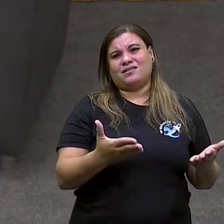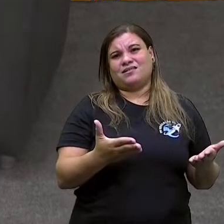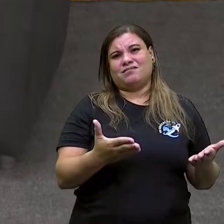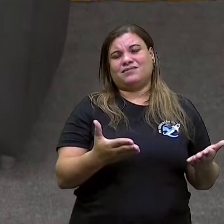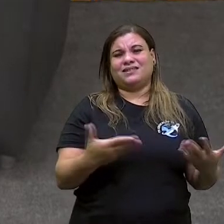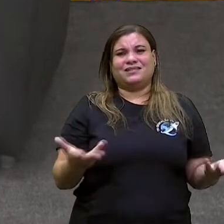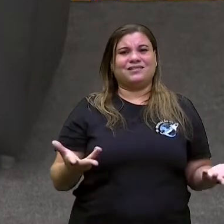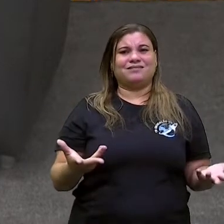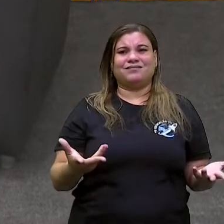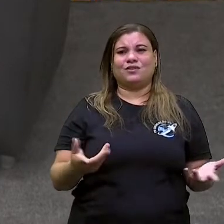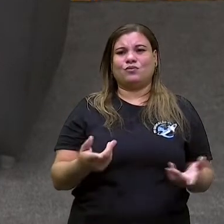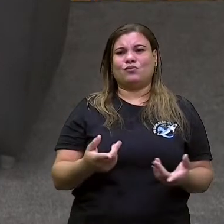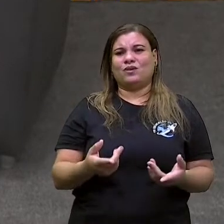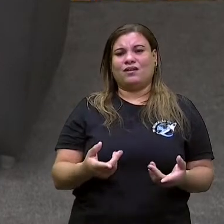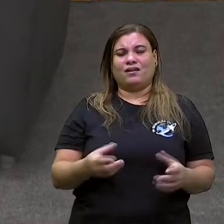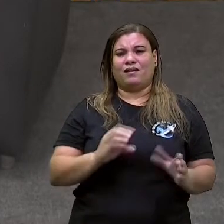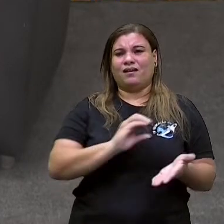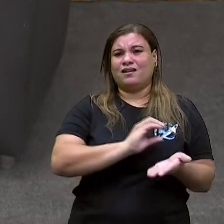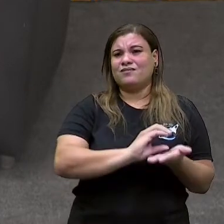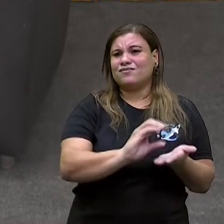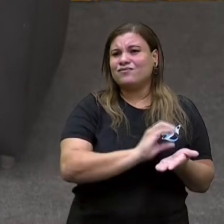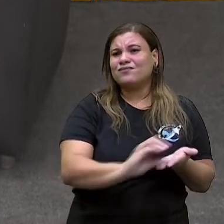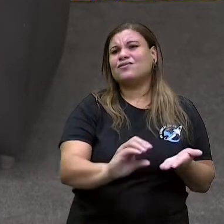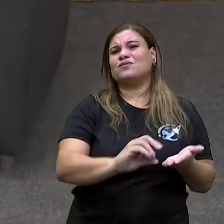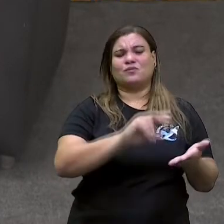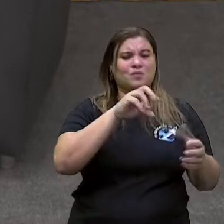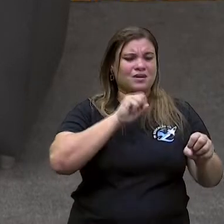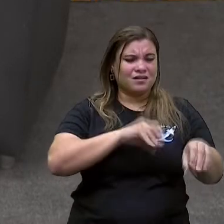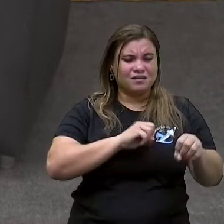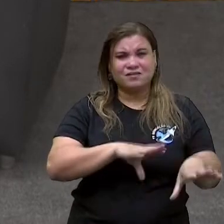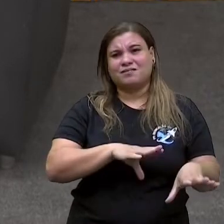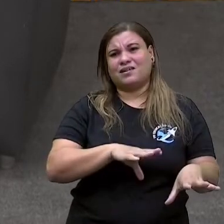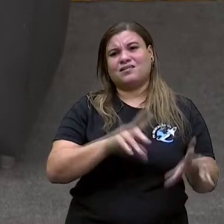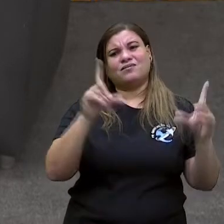biológicas primárias de alimentação, de saúde, de